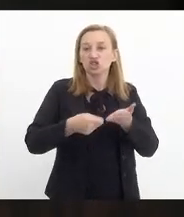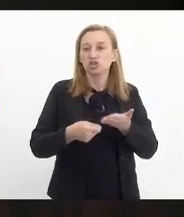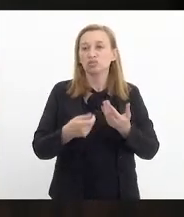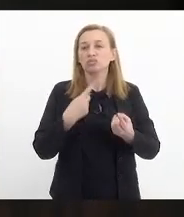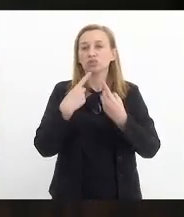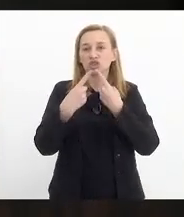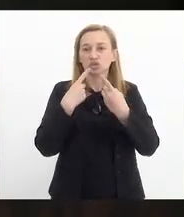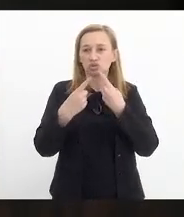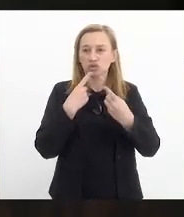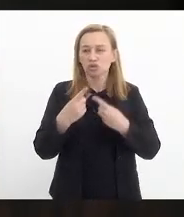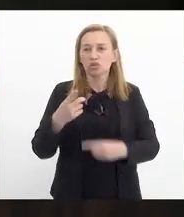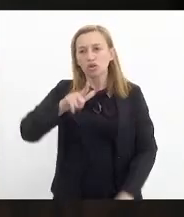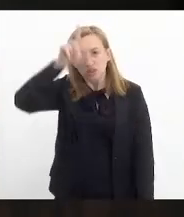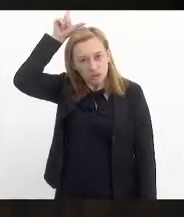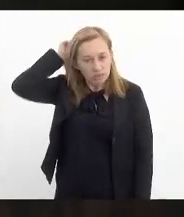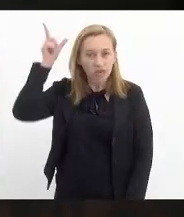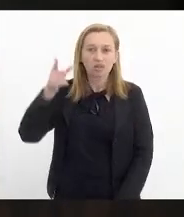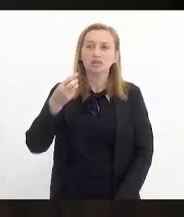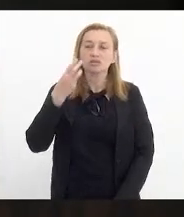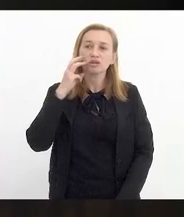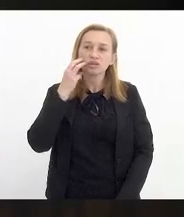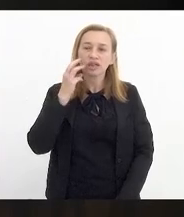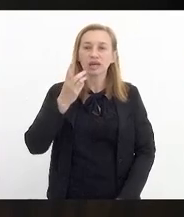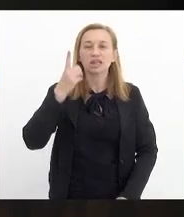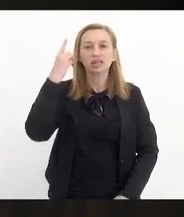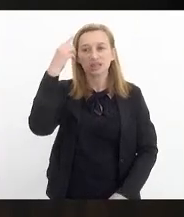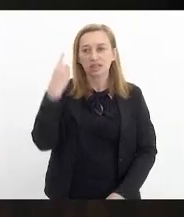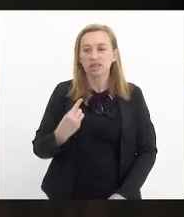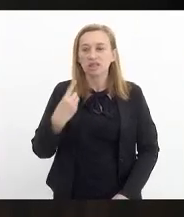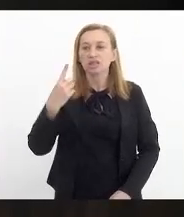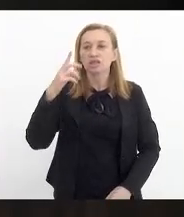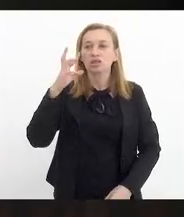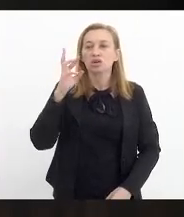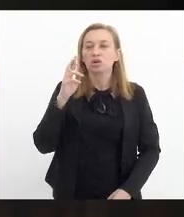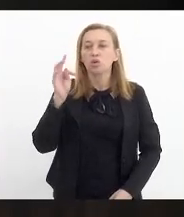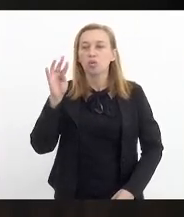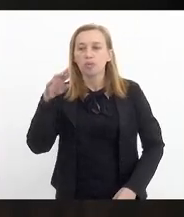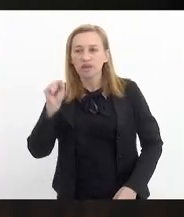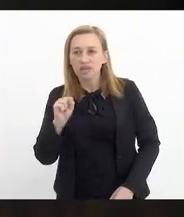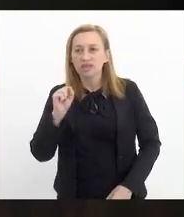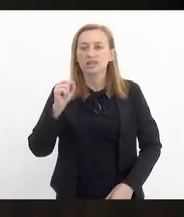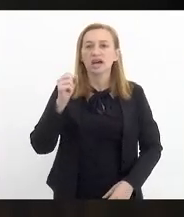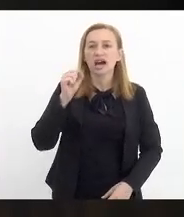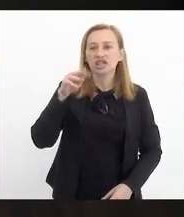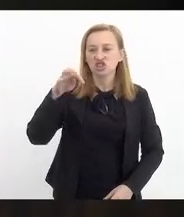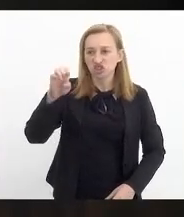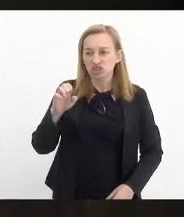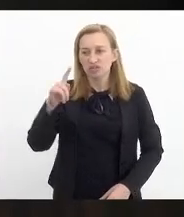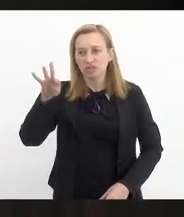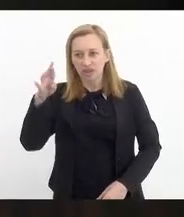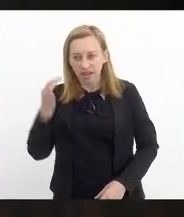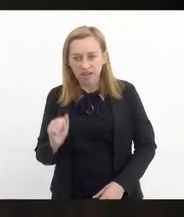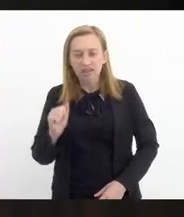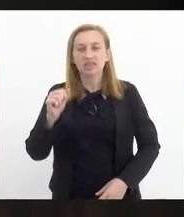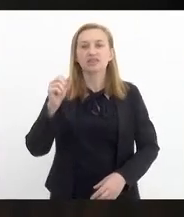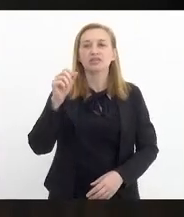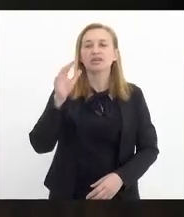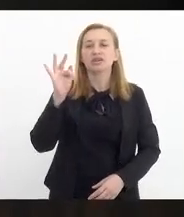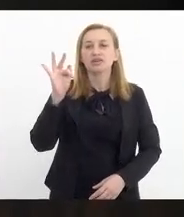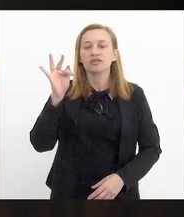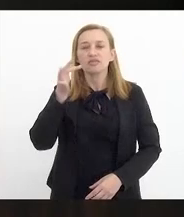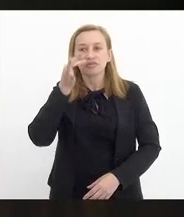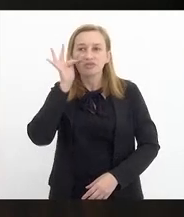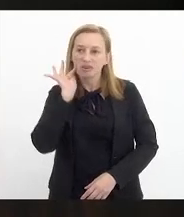Paulo, Valdec, Marta Rocha, Renata, Dani, Mink, Mônica, Rubens, Amorim, Alexandre Freitas, Lucinha, Flávio Serafim, Charles, enfermeira